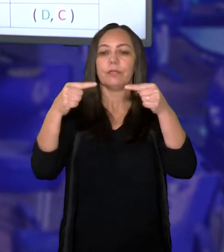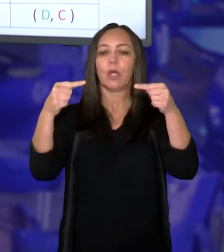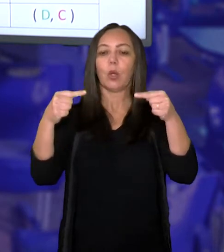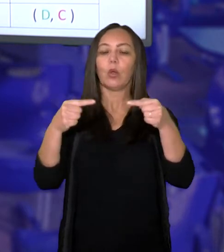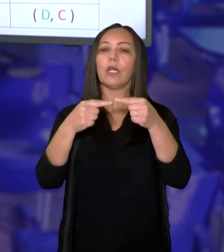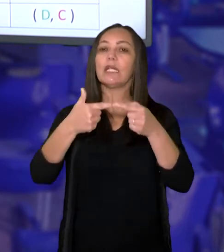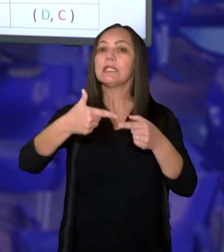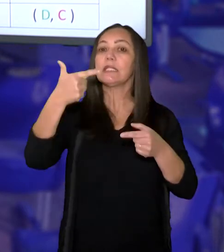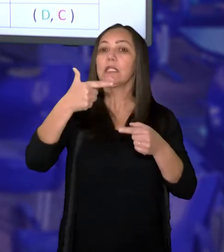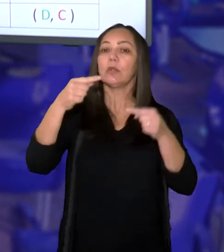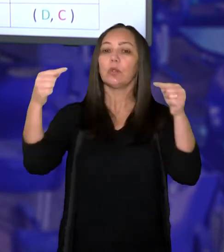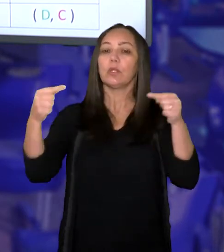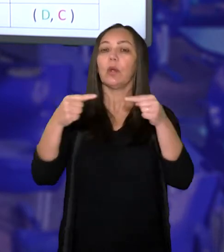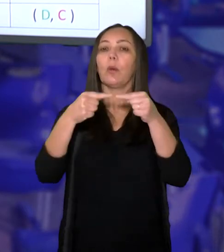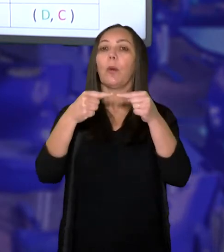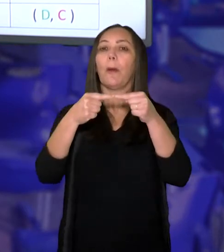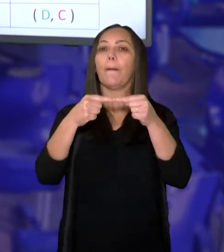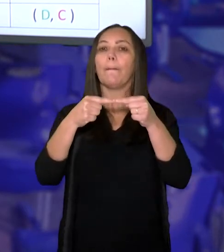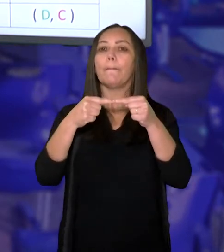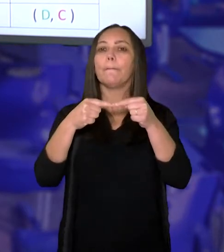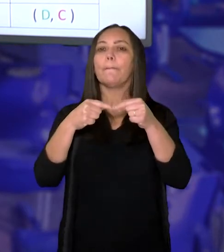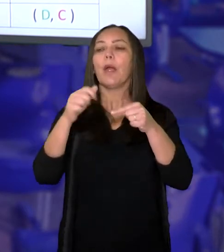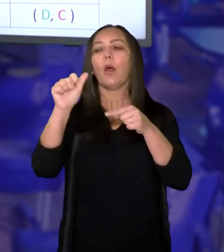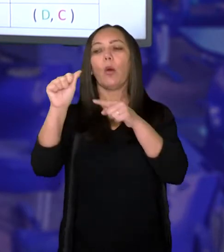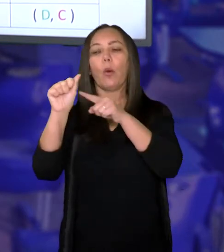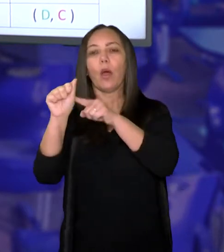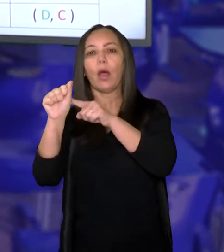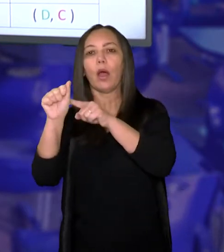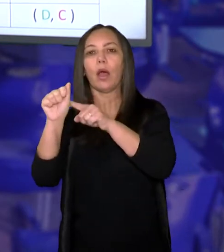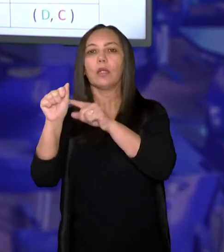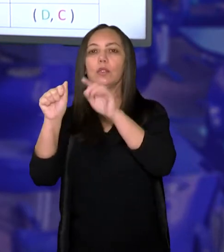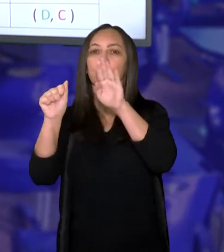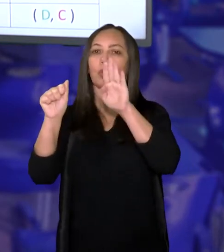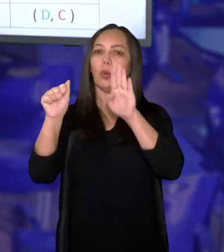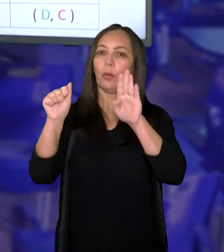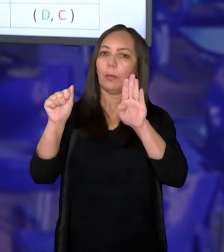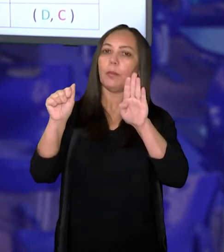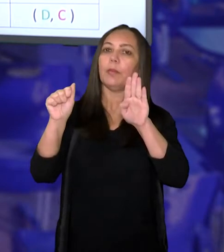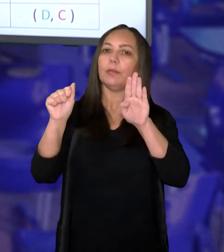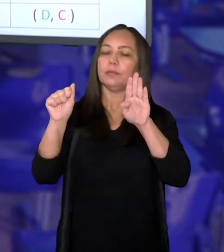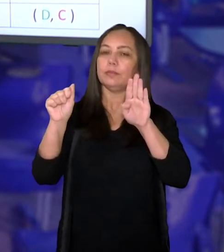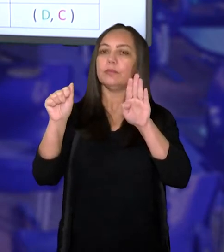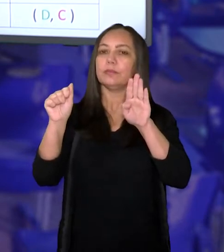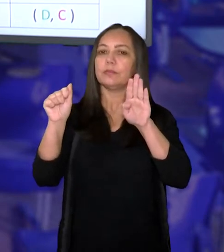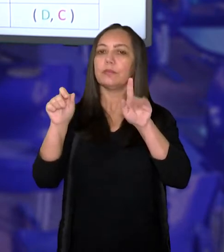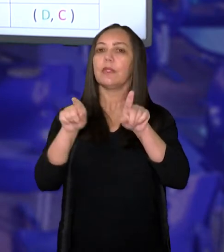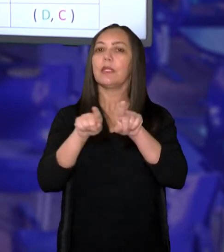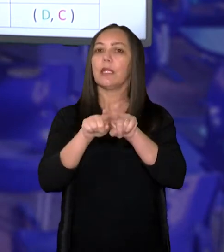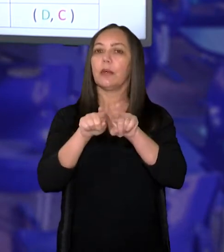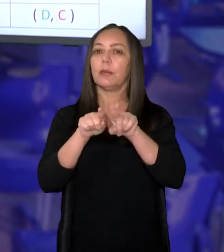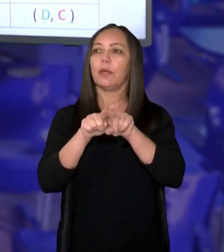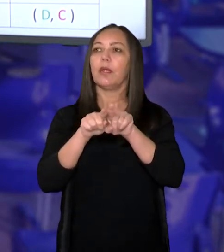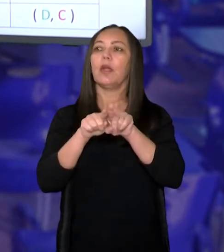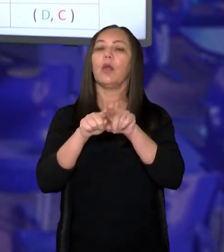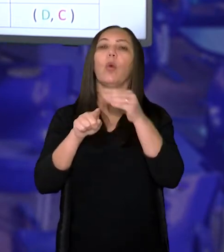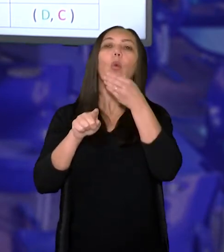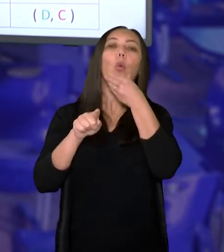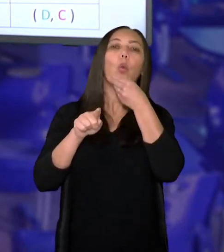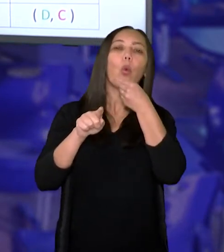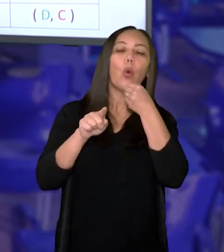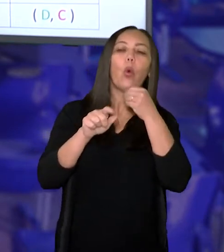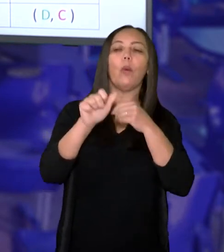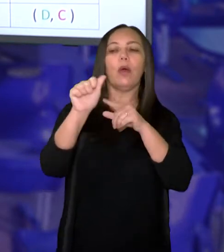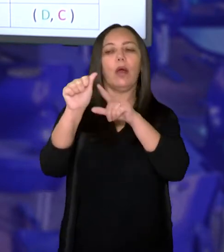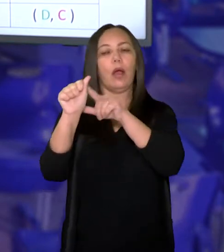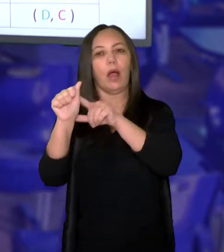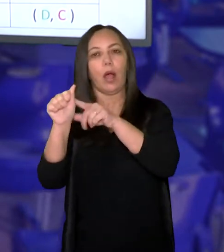uma segunda combinação, o A do gerente, o B do segundo candidato. O mesmo